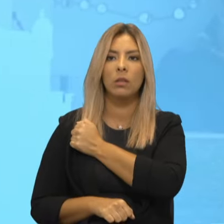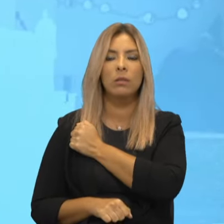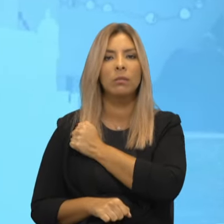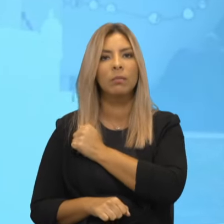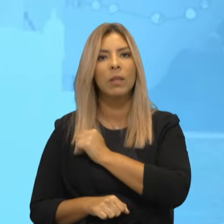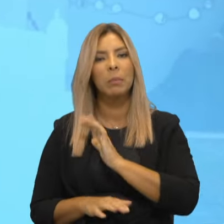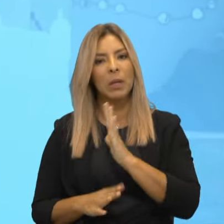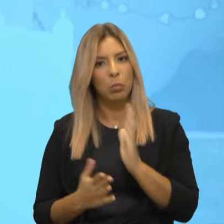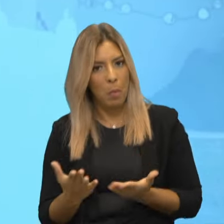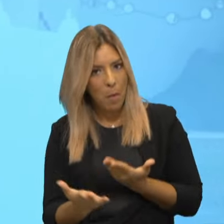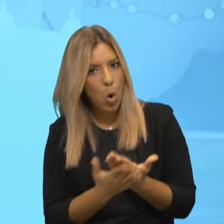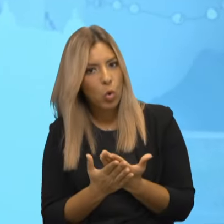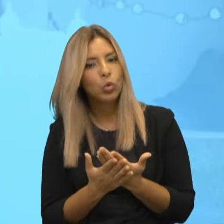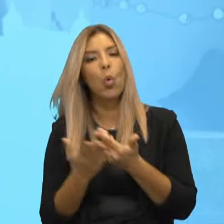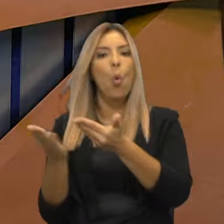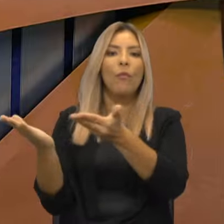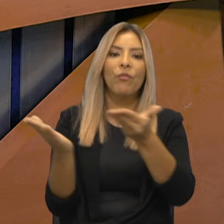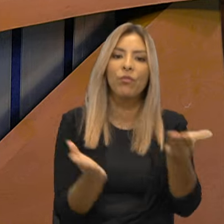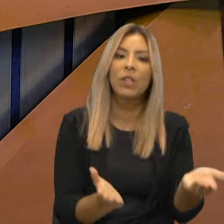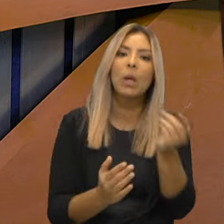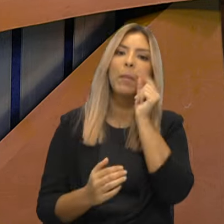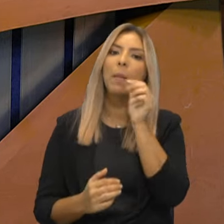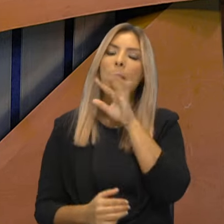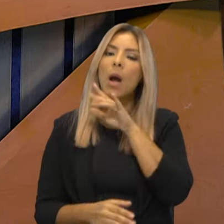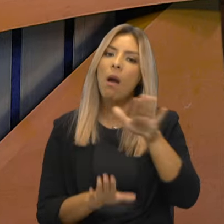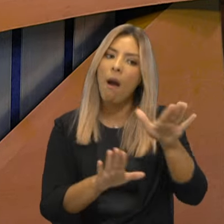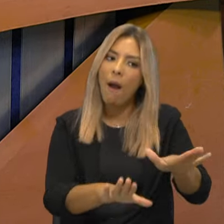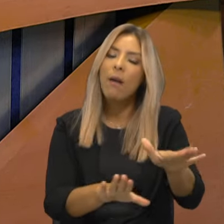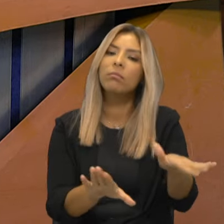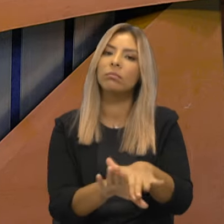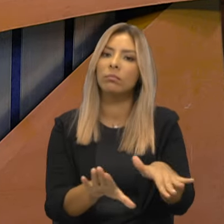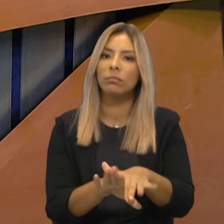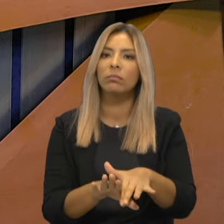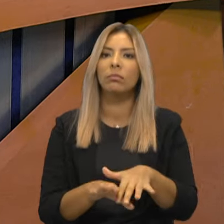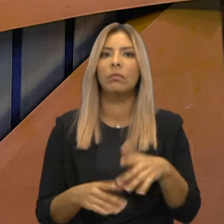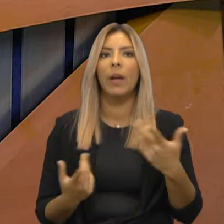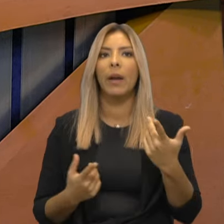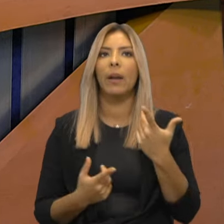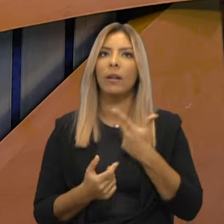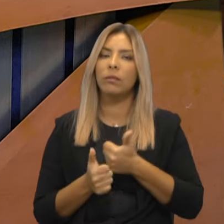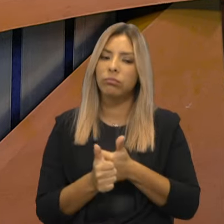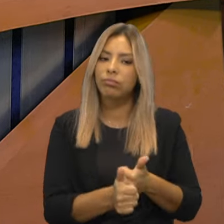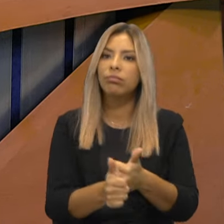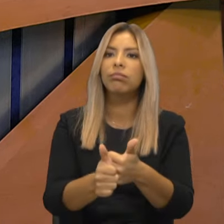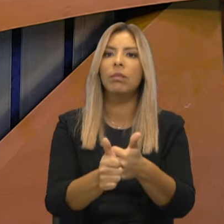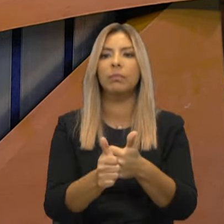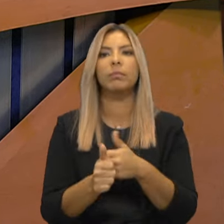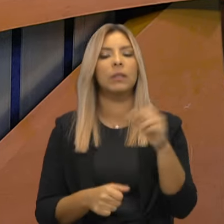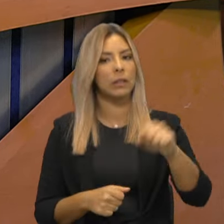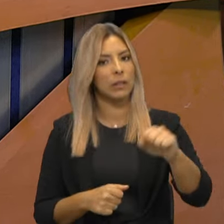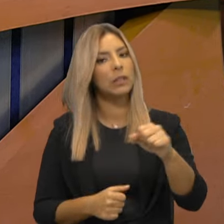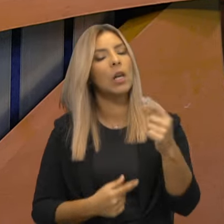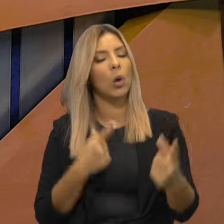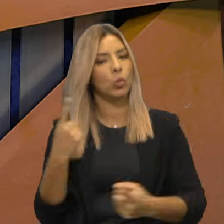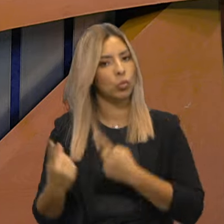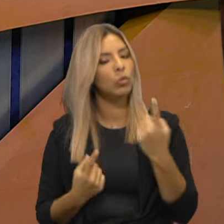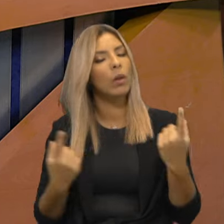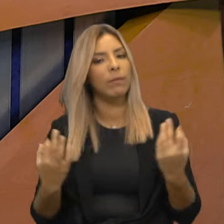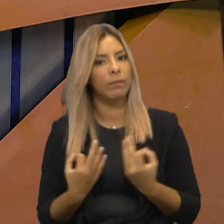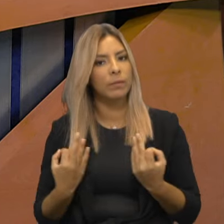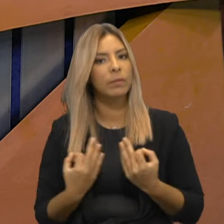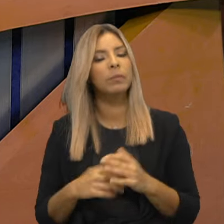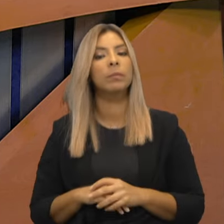e há propostas para que também as famílias permaneçam e façam elas próprias uma caminhada cristã. Sim, já vamos tendo também alguns desafios nestes novos